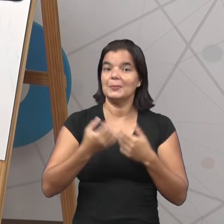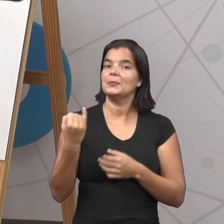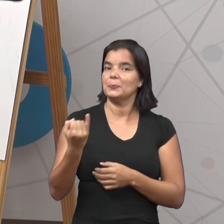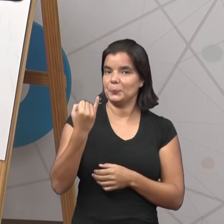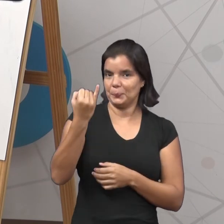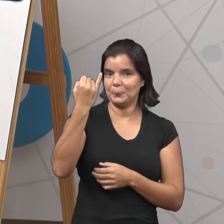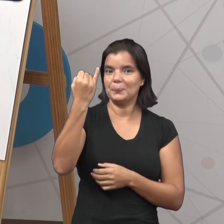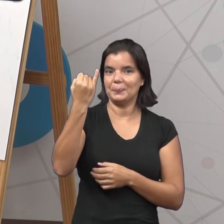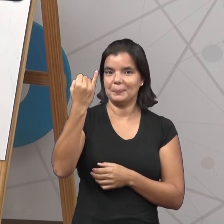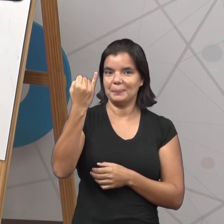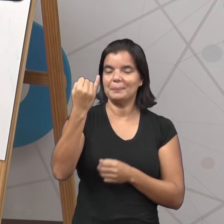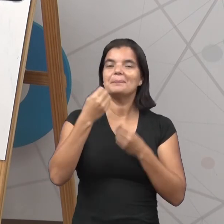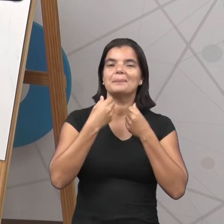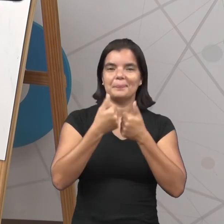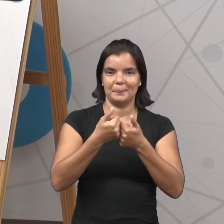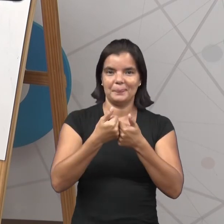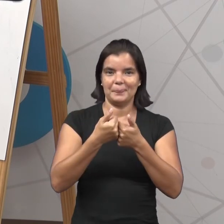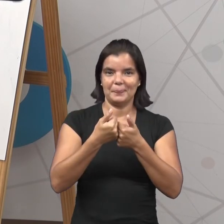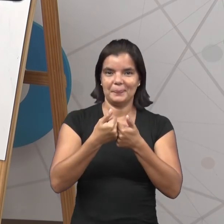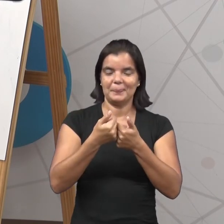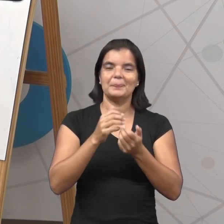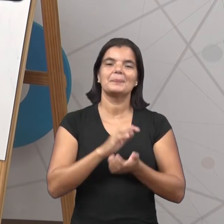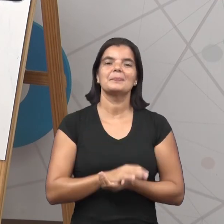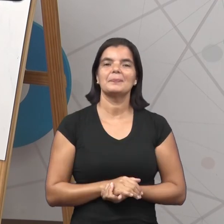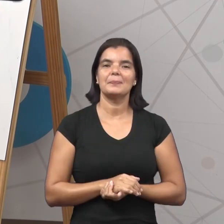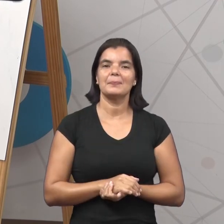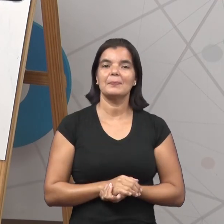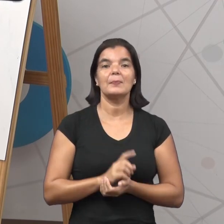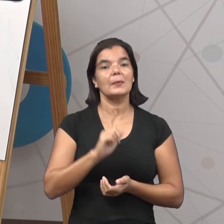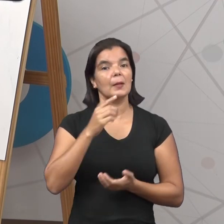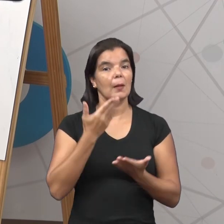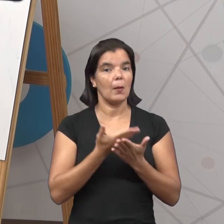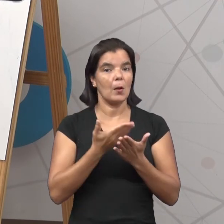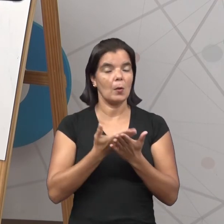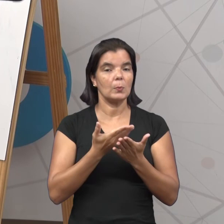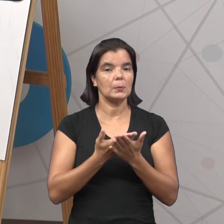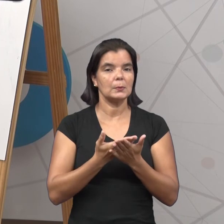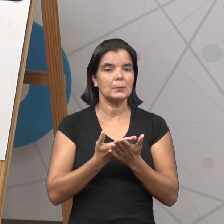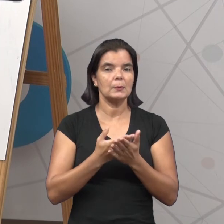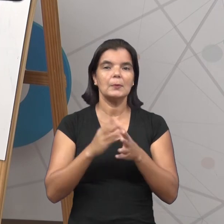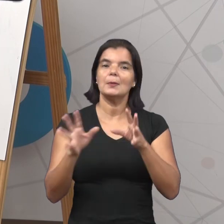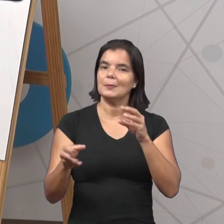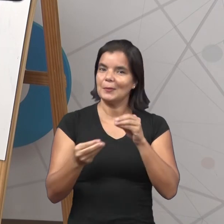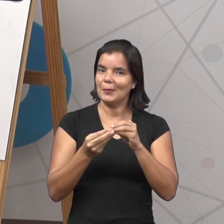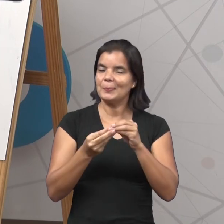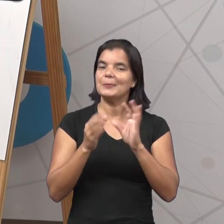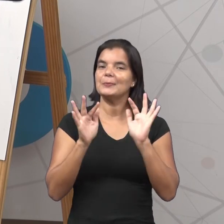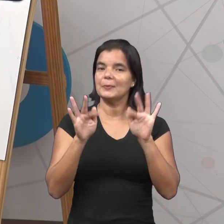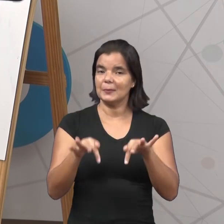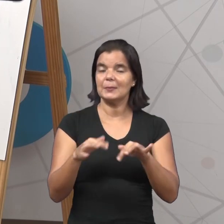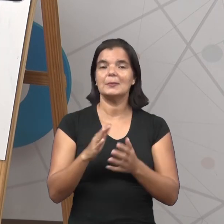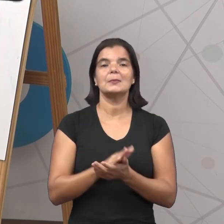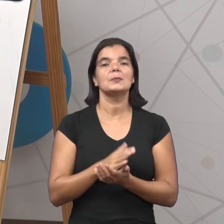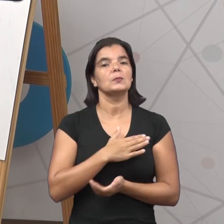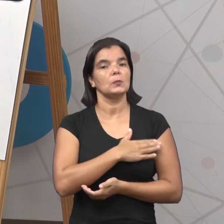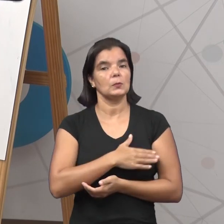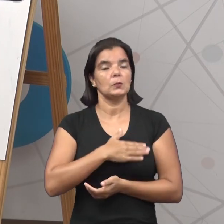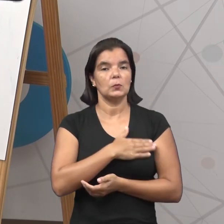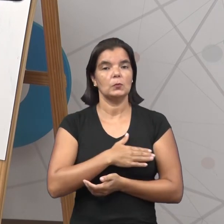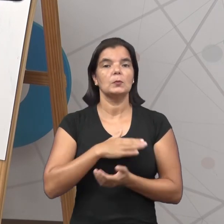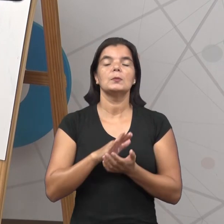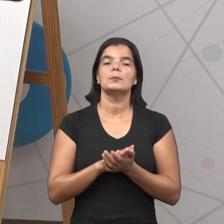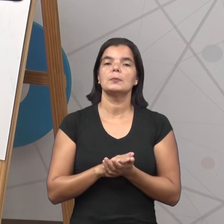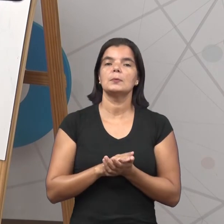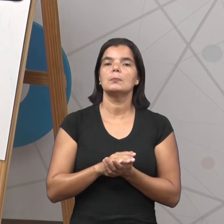importantes entre si, tá bom? A sua relação. E a nossa aula ela vai sendo concluída por aqui. Eu só gostaria de dar um